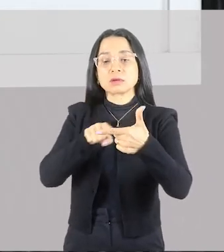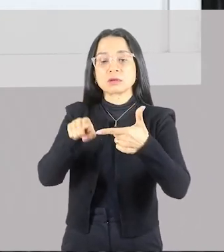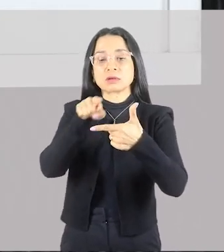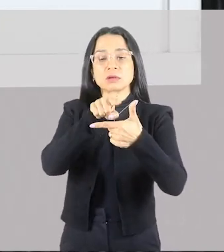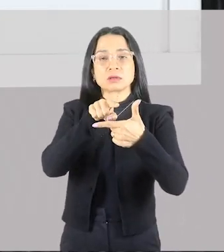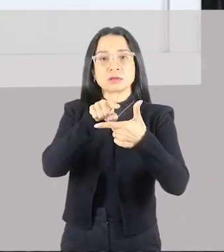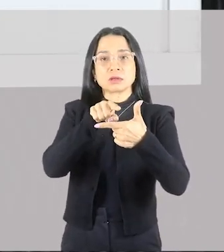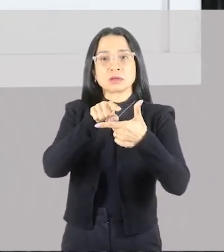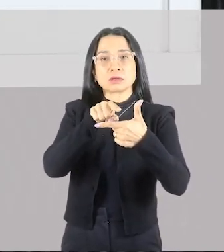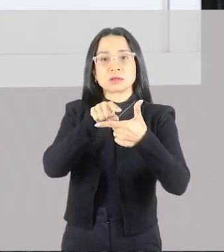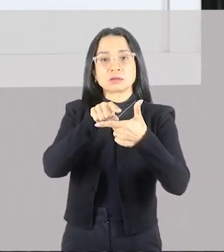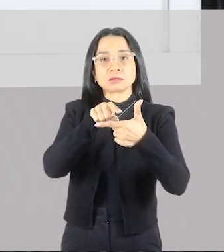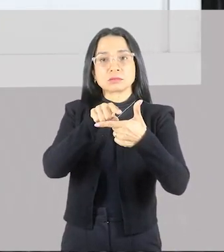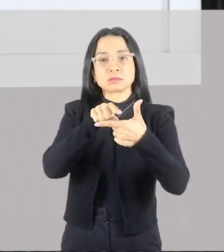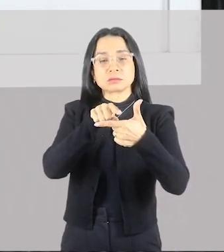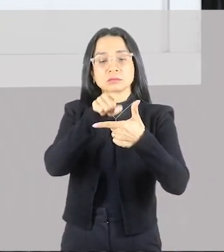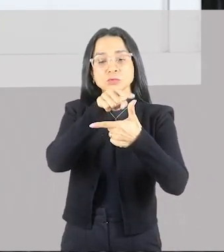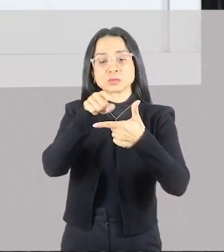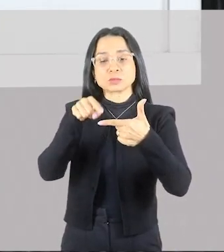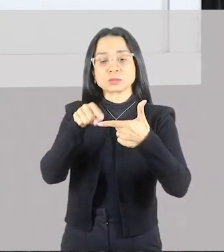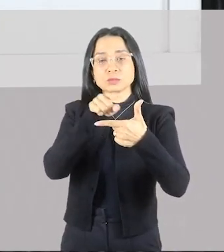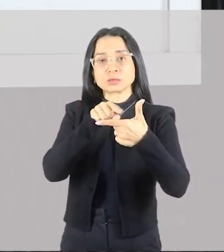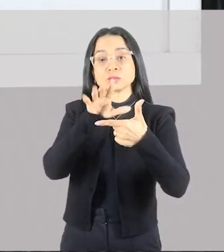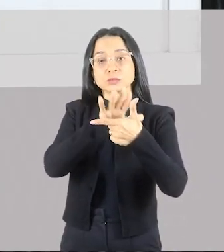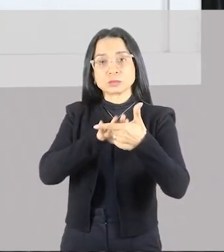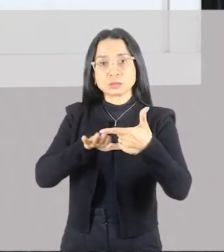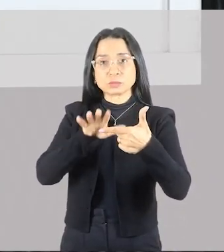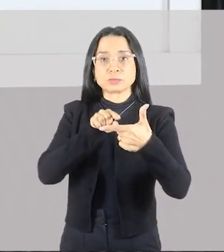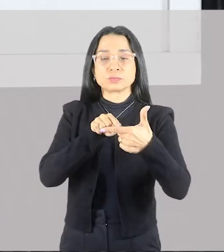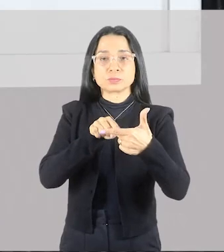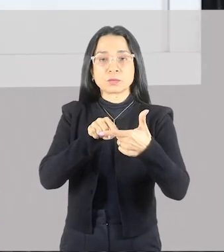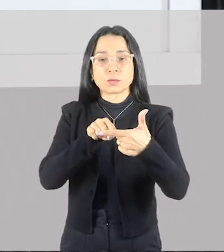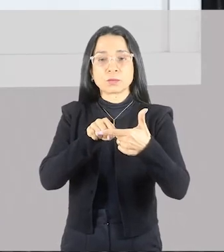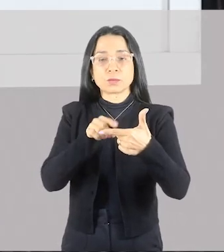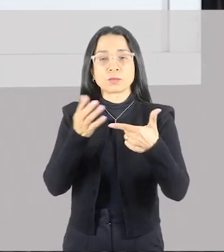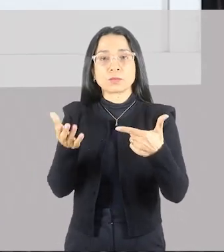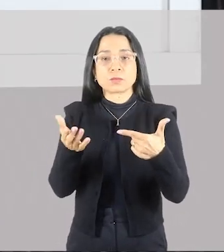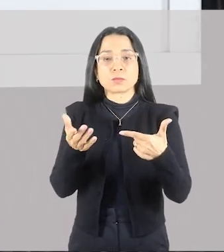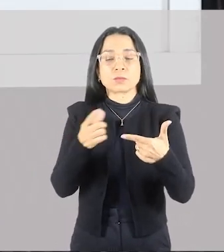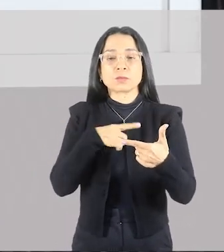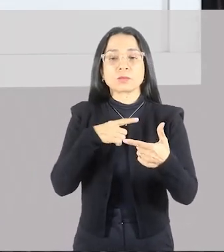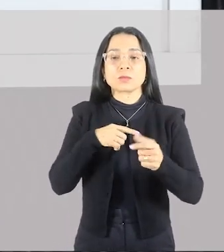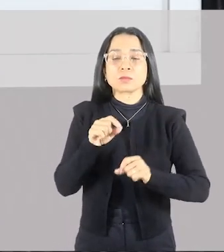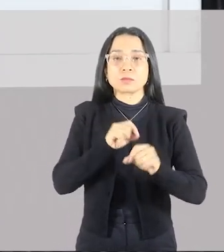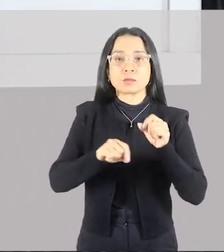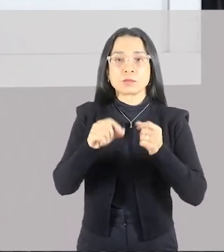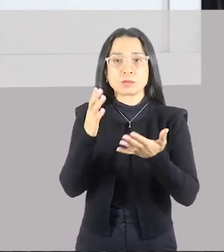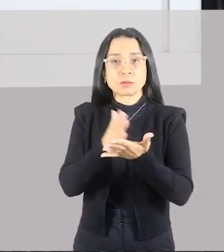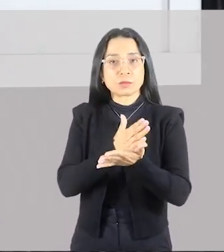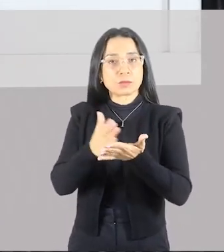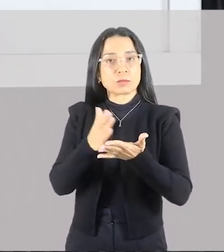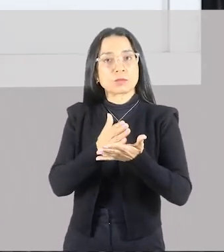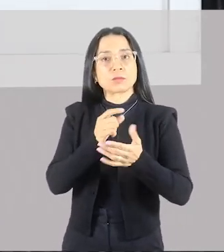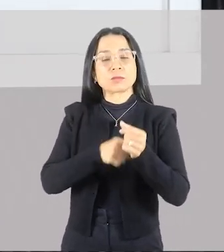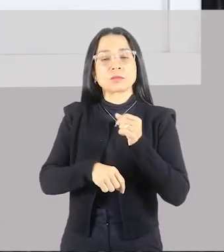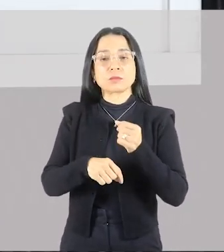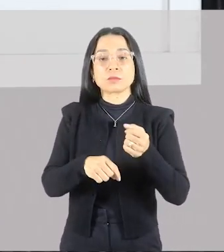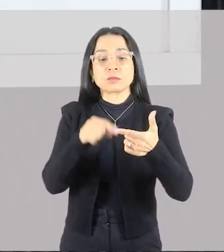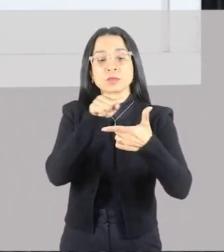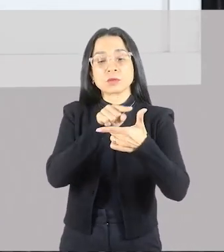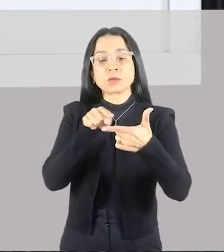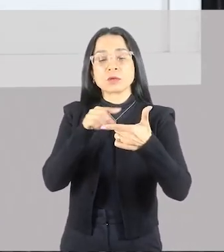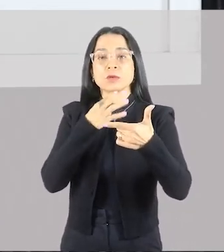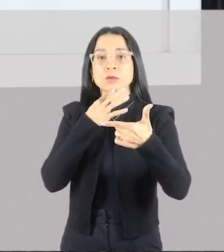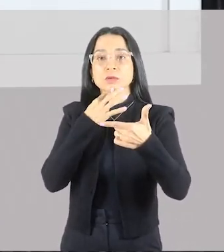por uma figura plana, uma superfície plana, tá? Então, nós temos algumas figuras conhecidas,